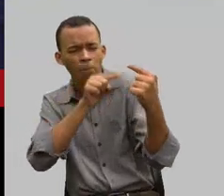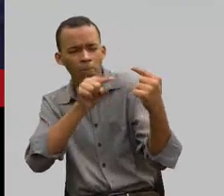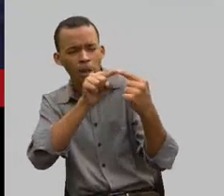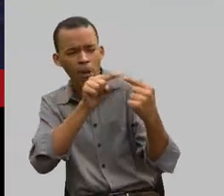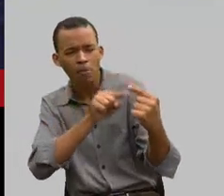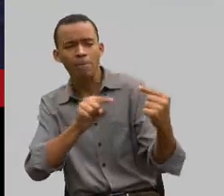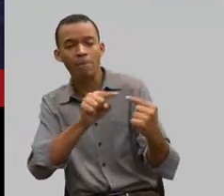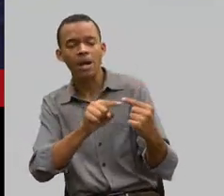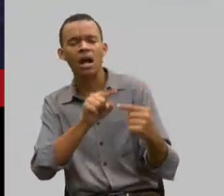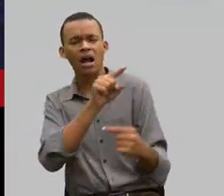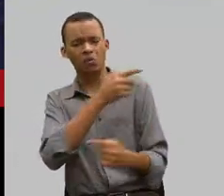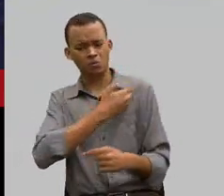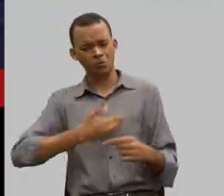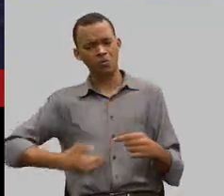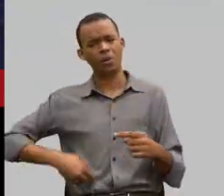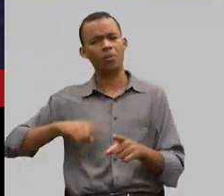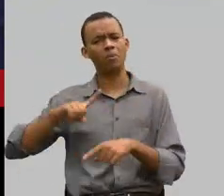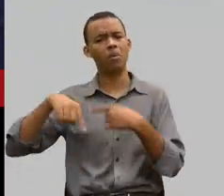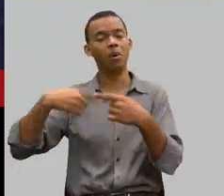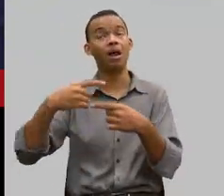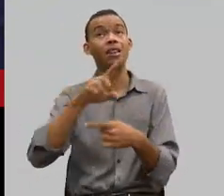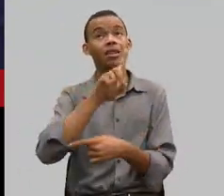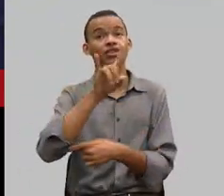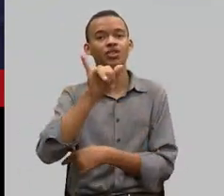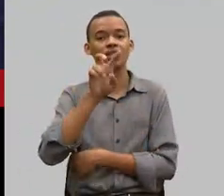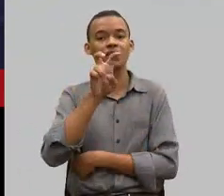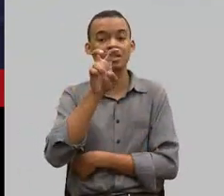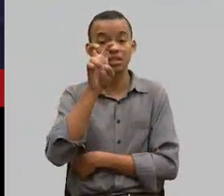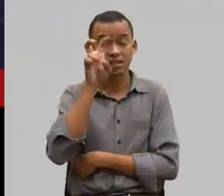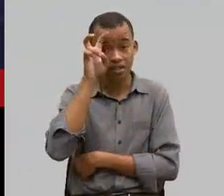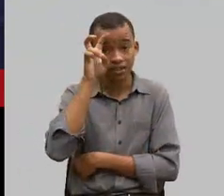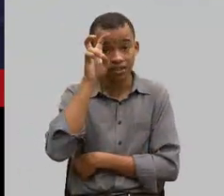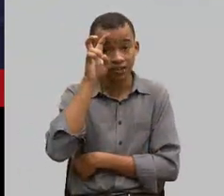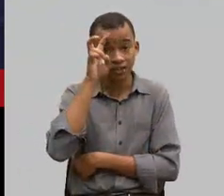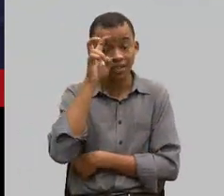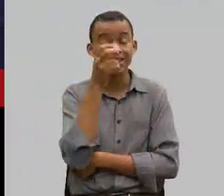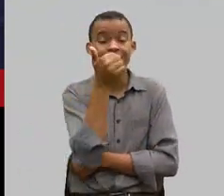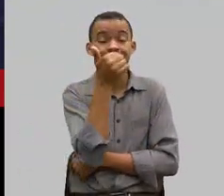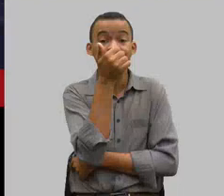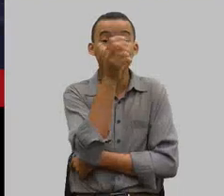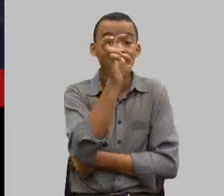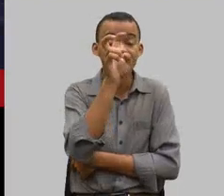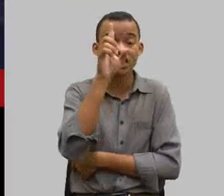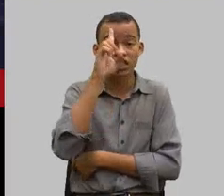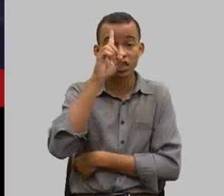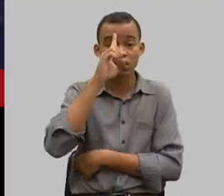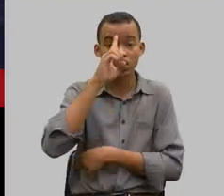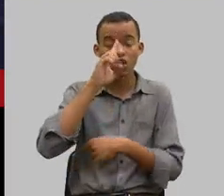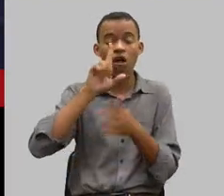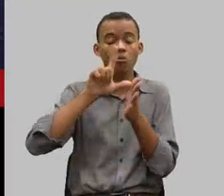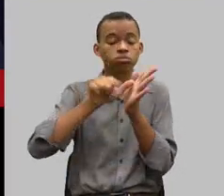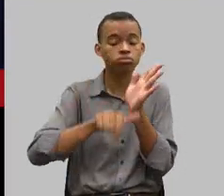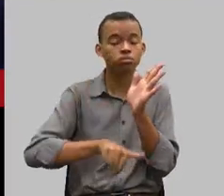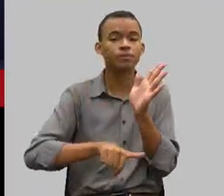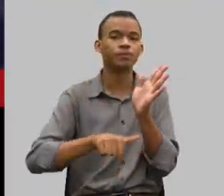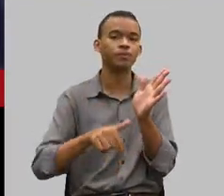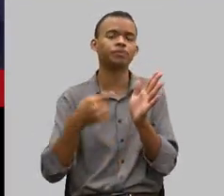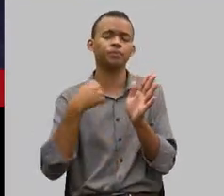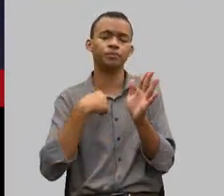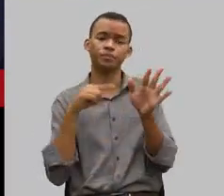seu prazo final que é quinta-feira 15 dias depois E aí eu eu faço essa pergunta com a